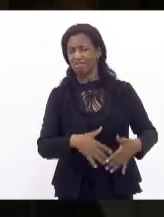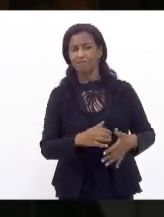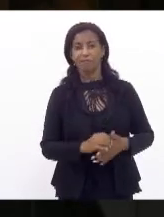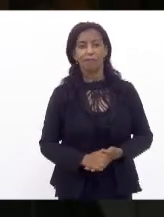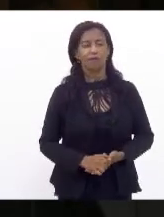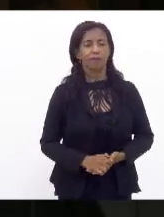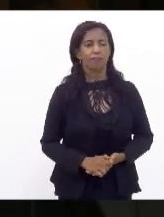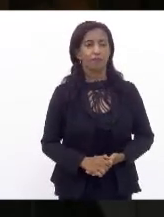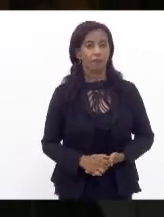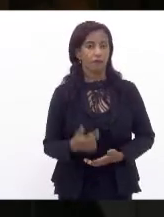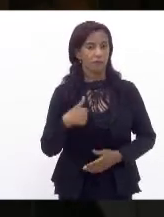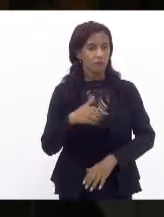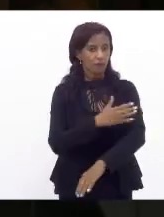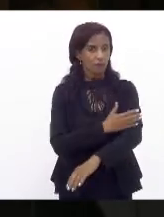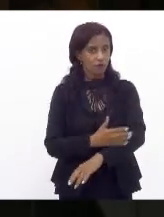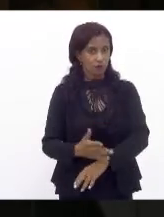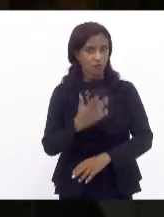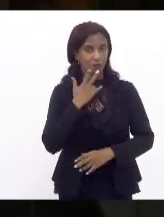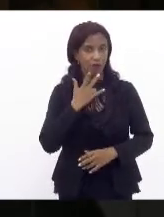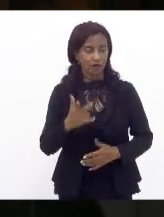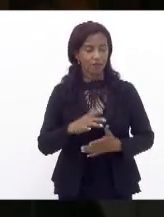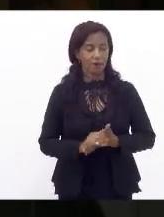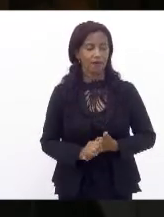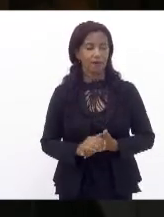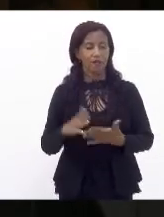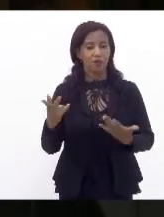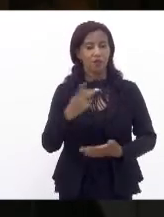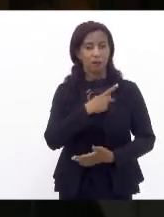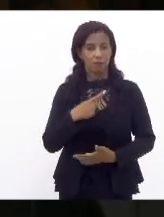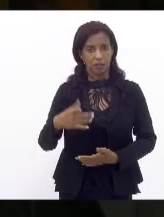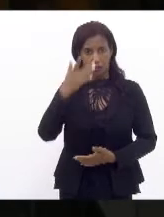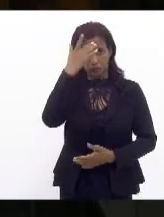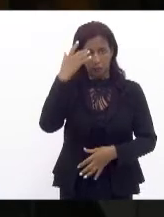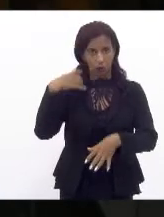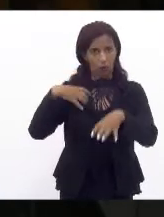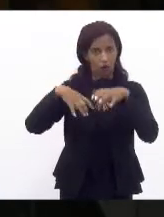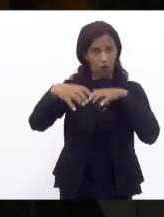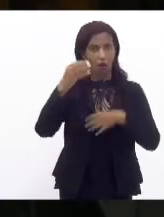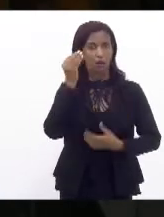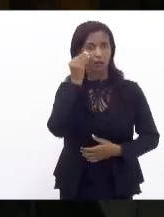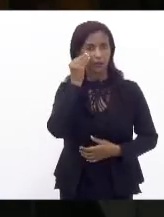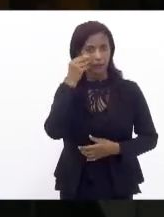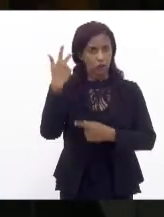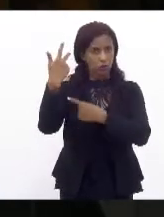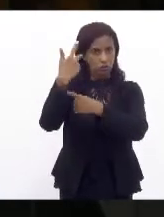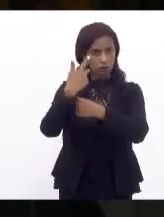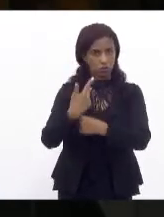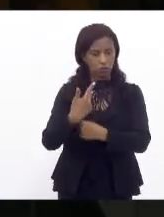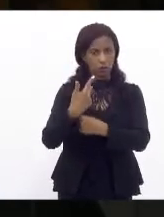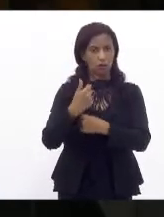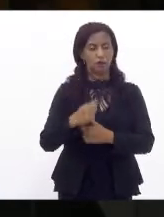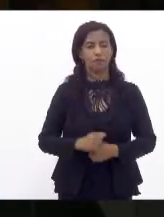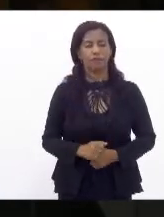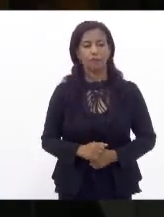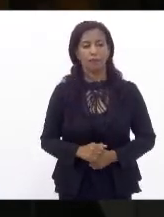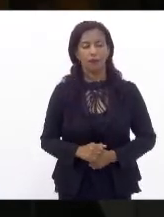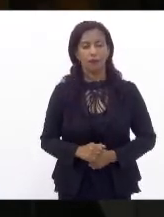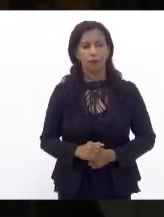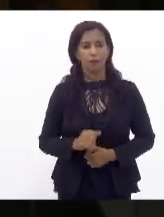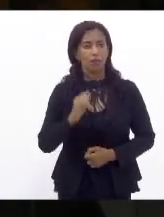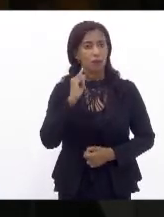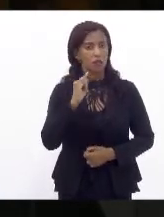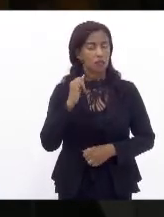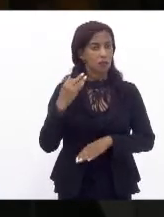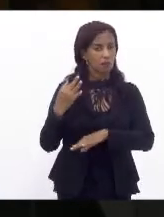Eu costumo dizer, senhora presidente e a todos que me assistem, que se a tolerância